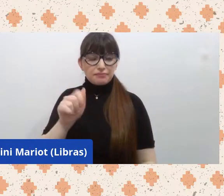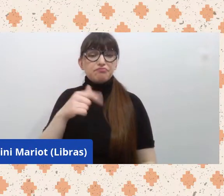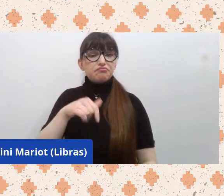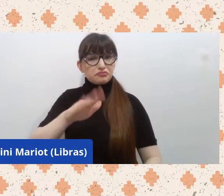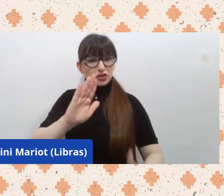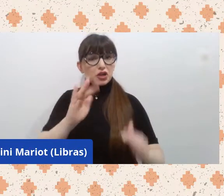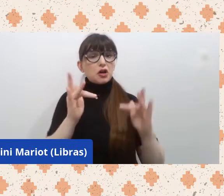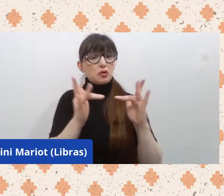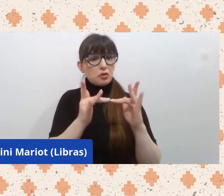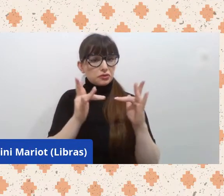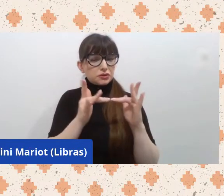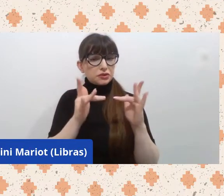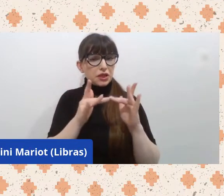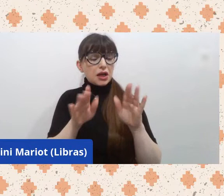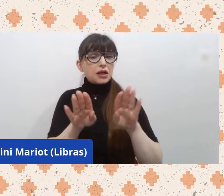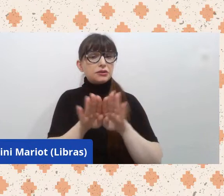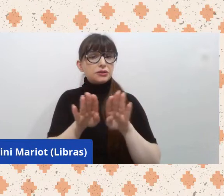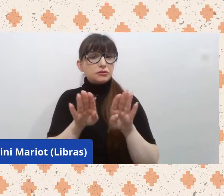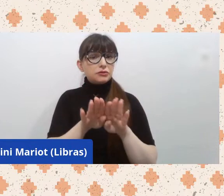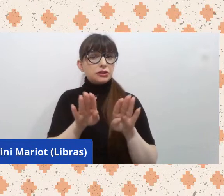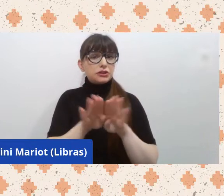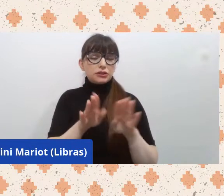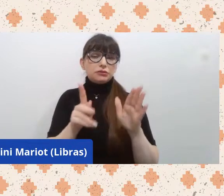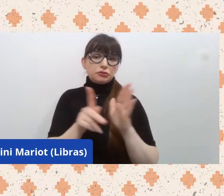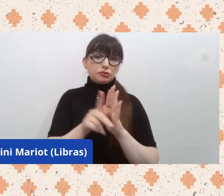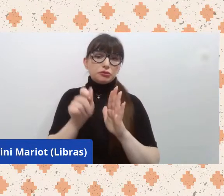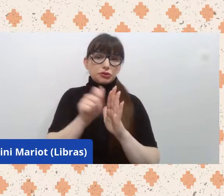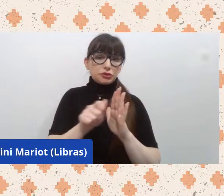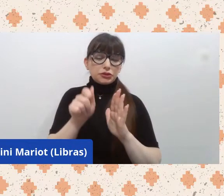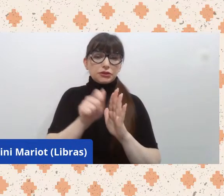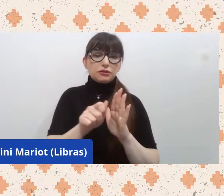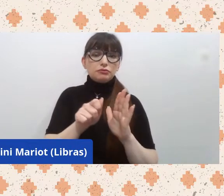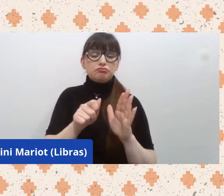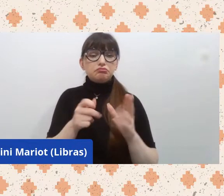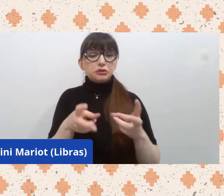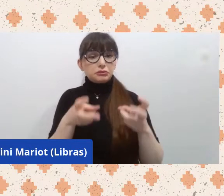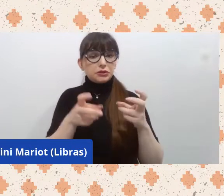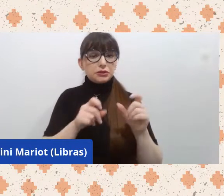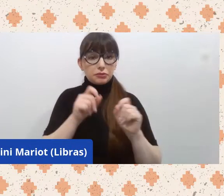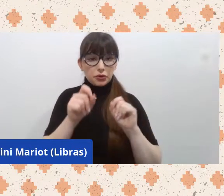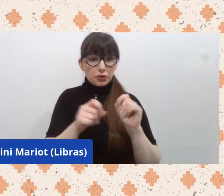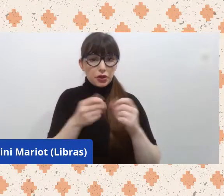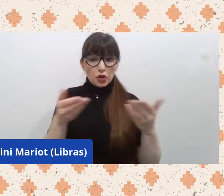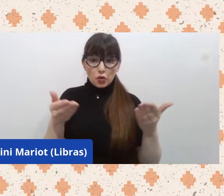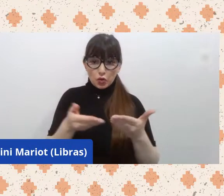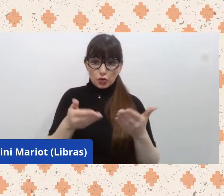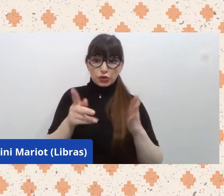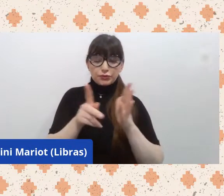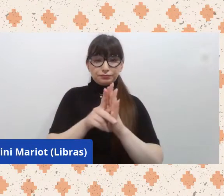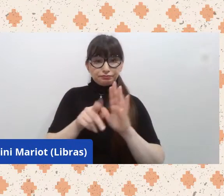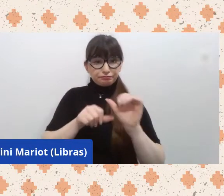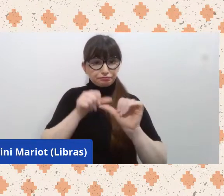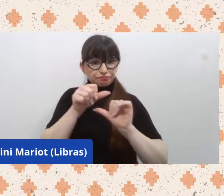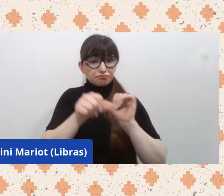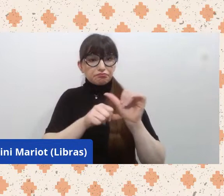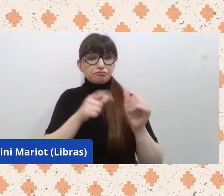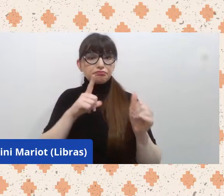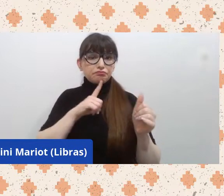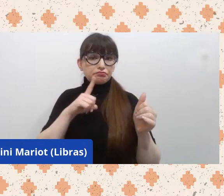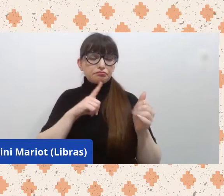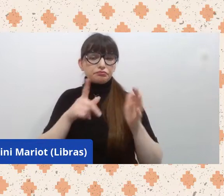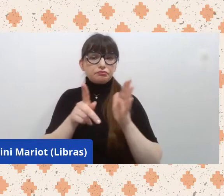com a AERA, no sentido de verificar quais os encaminhamentos que são dados por